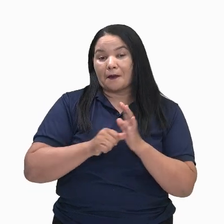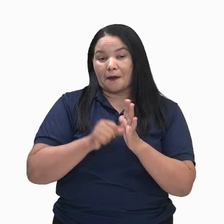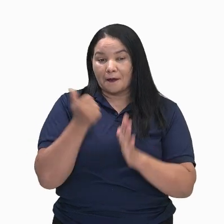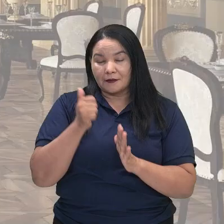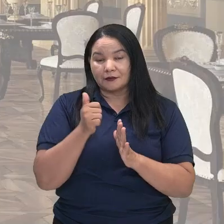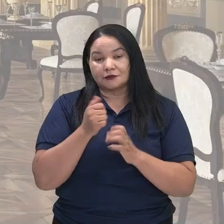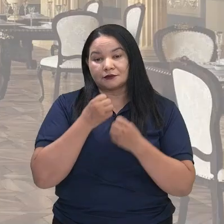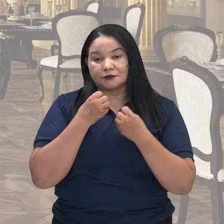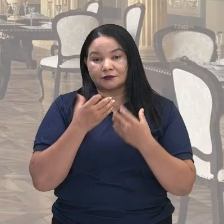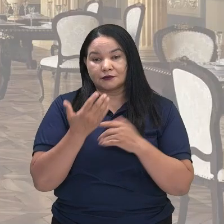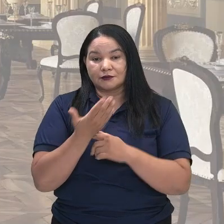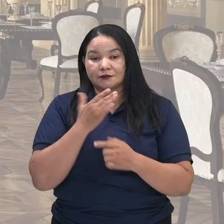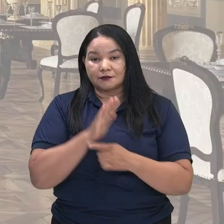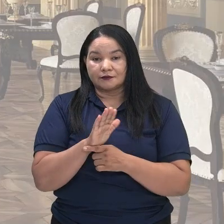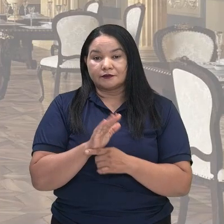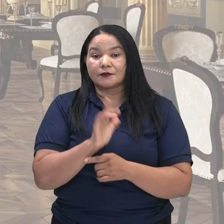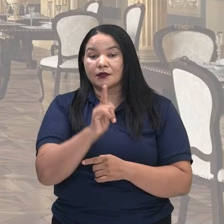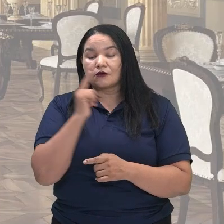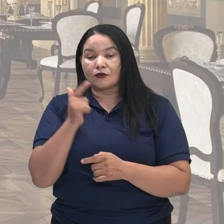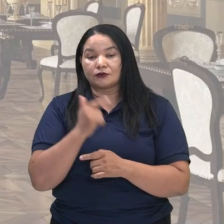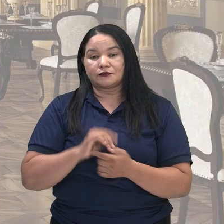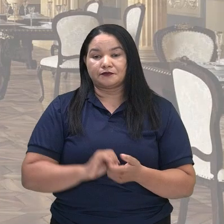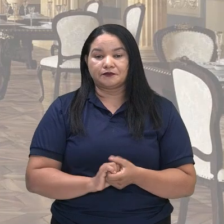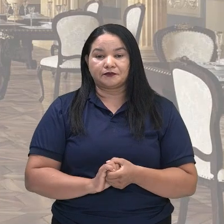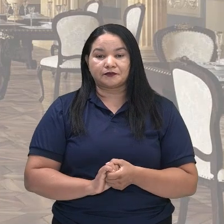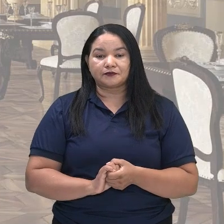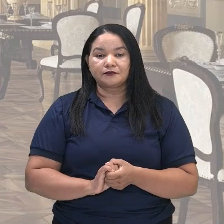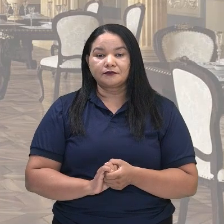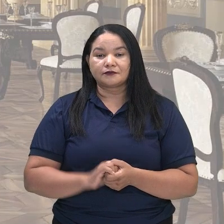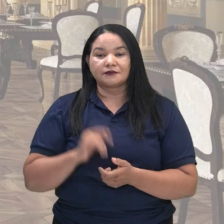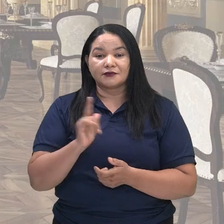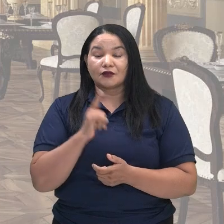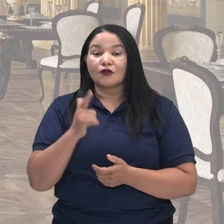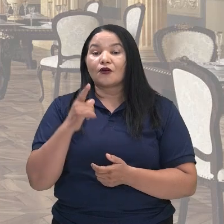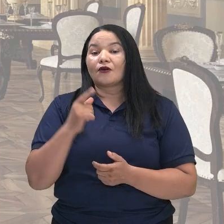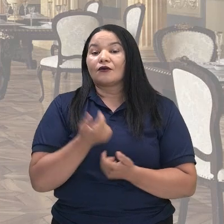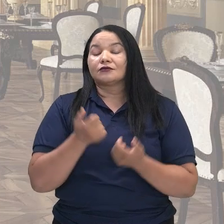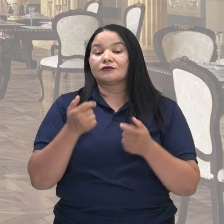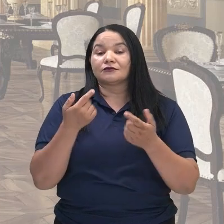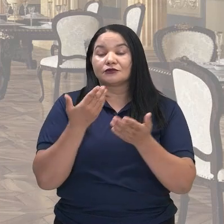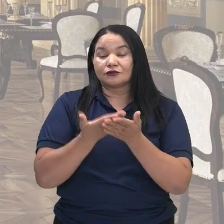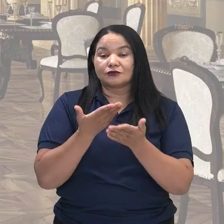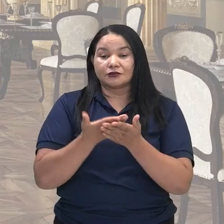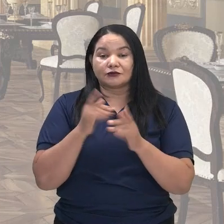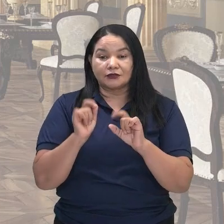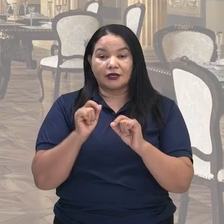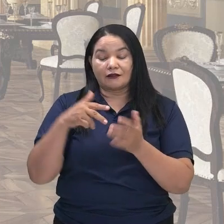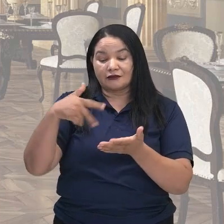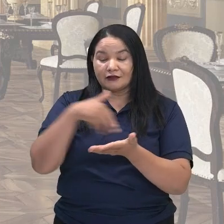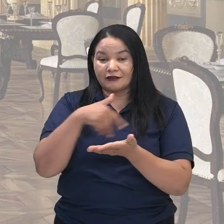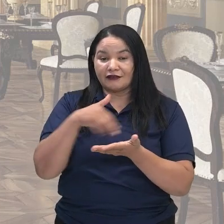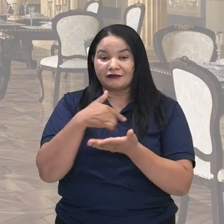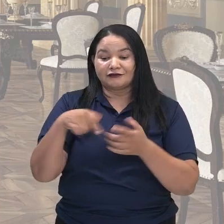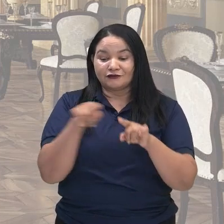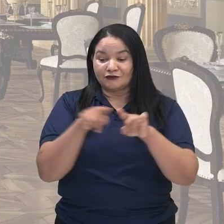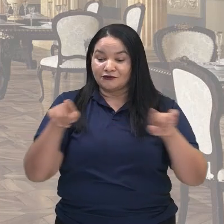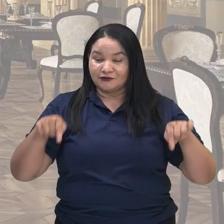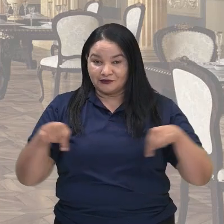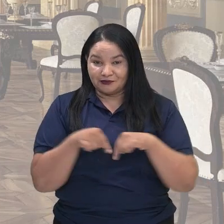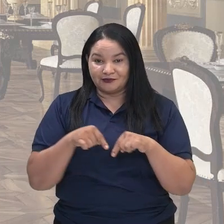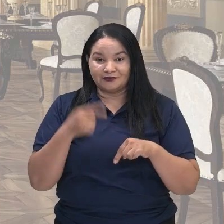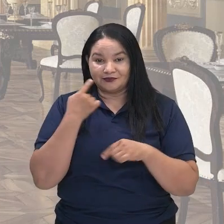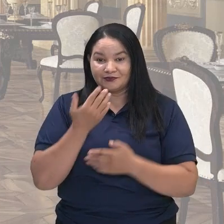Vamos prosseguir? E, bom, o outro conteúdo que nós trabalhamos foram as danças de salão. Então,